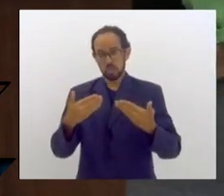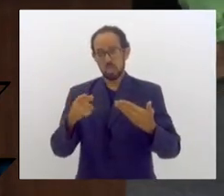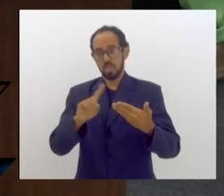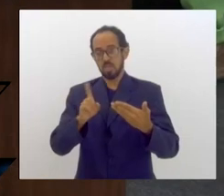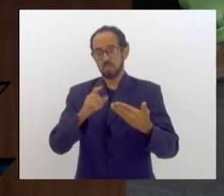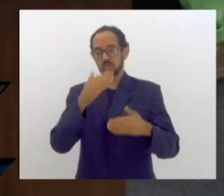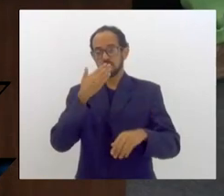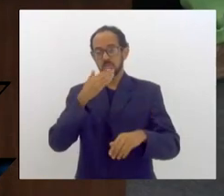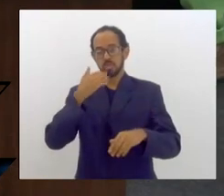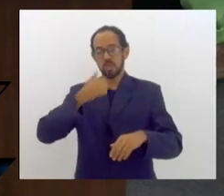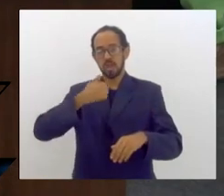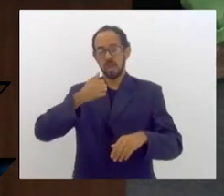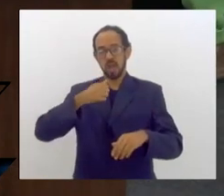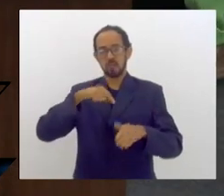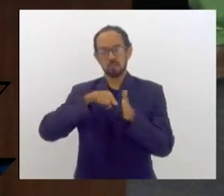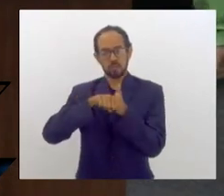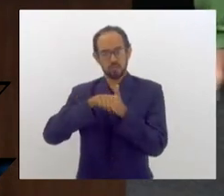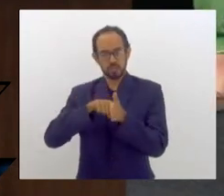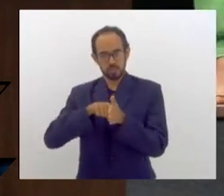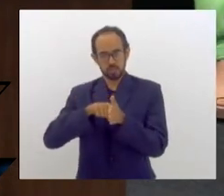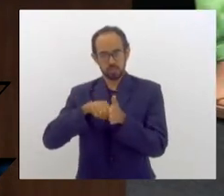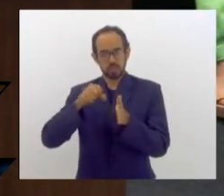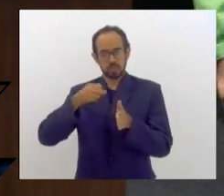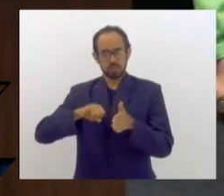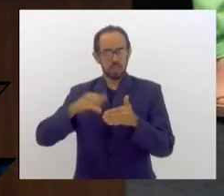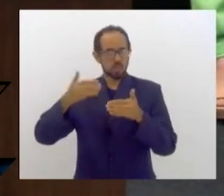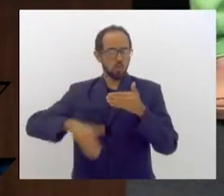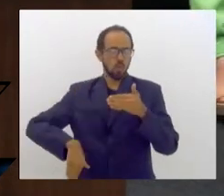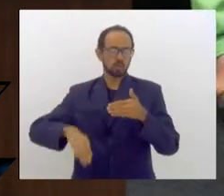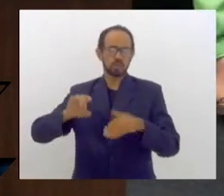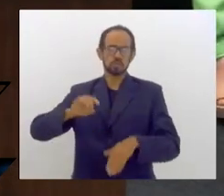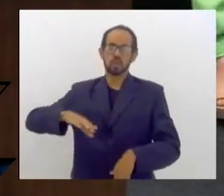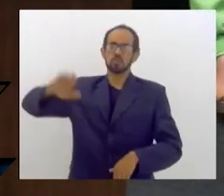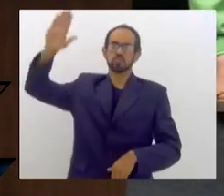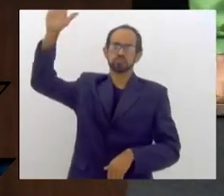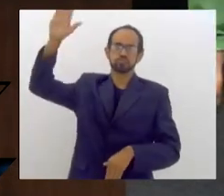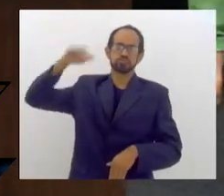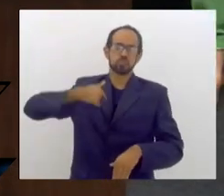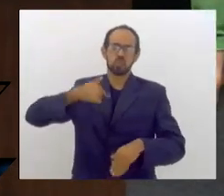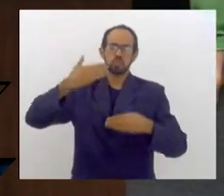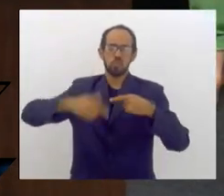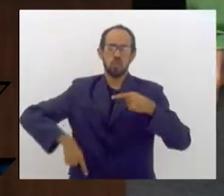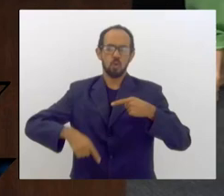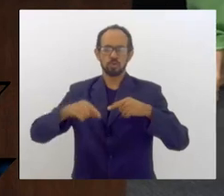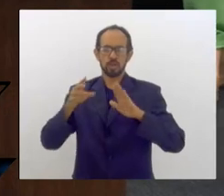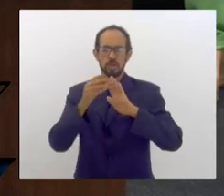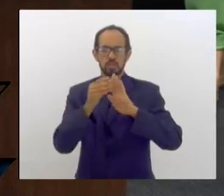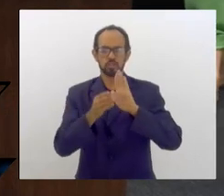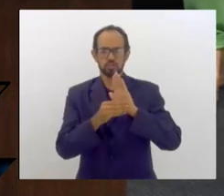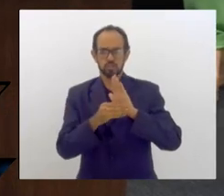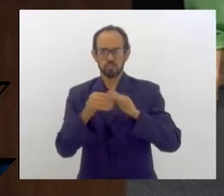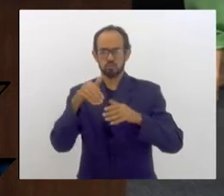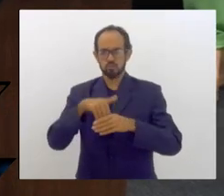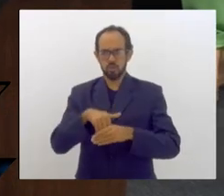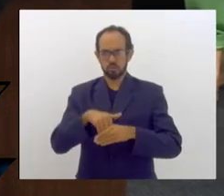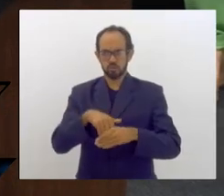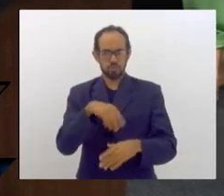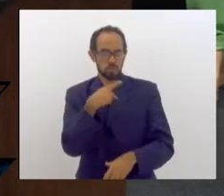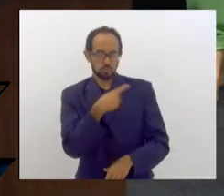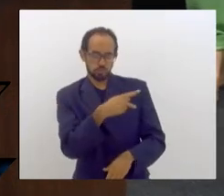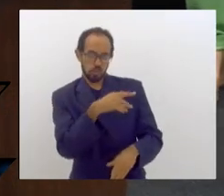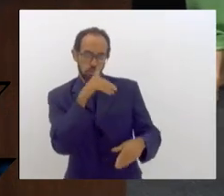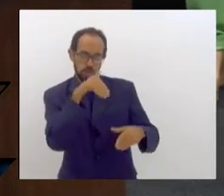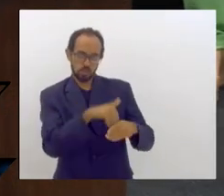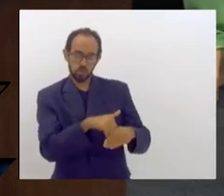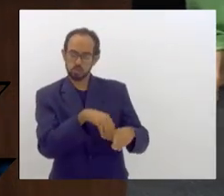pedia verificação. Quem era contra dizia: olha, eu voto contra por tal razão, registrava o voto. Então, para o seu eleitor, ficava